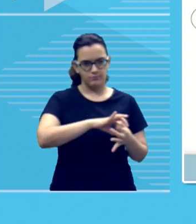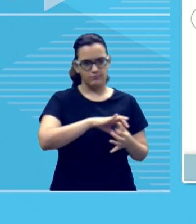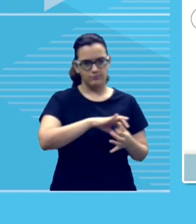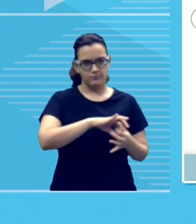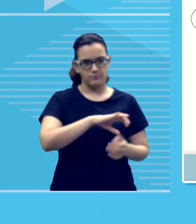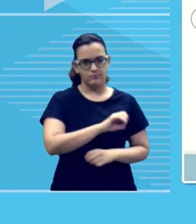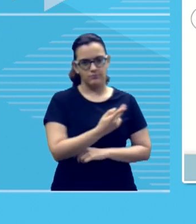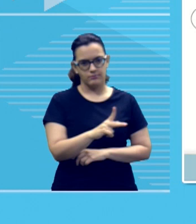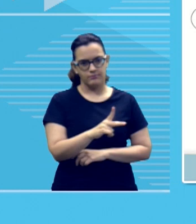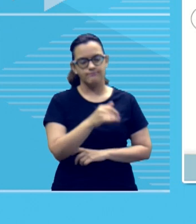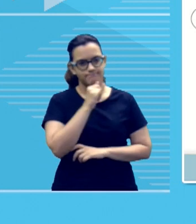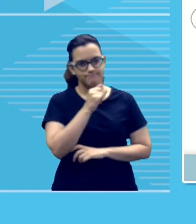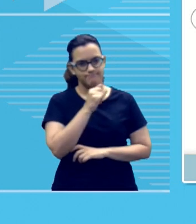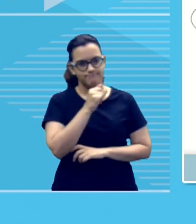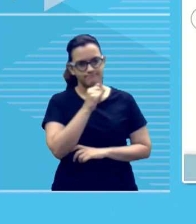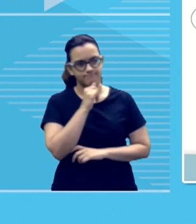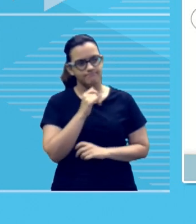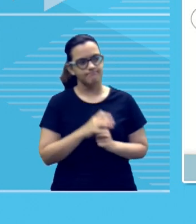álcool